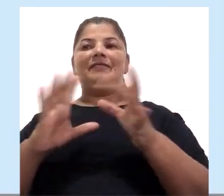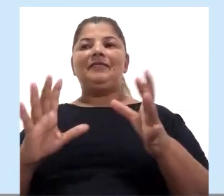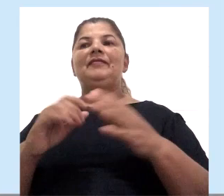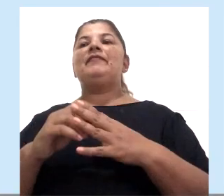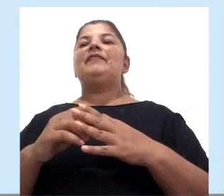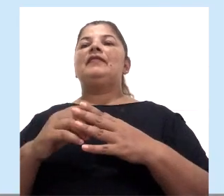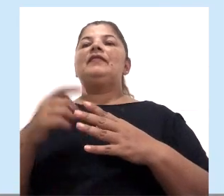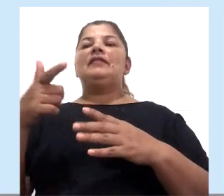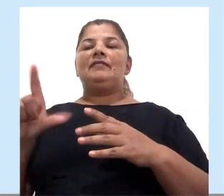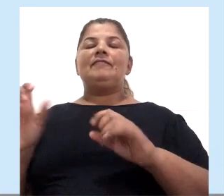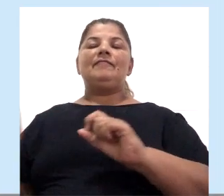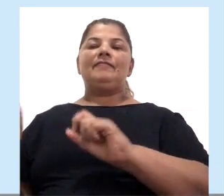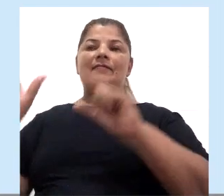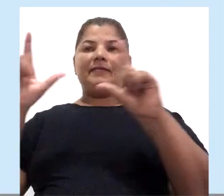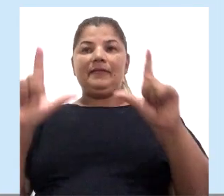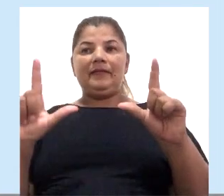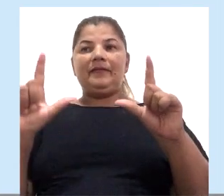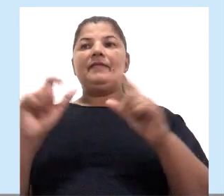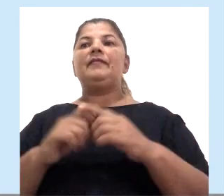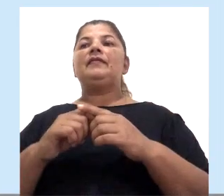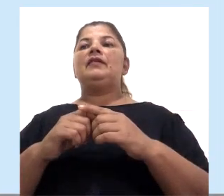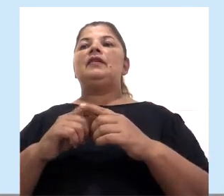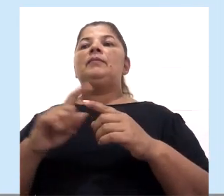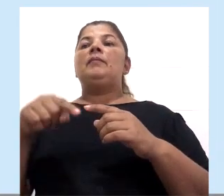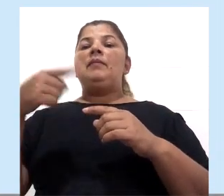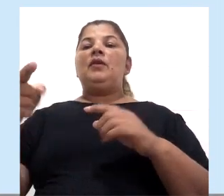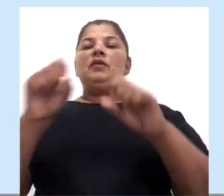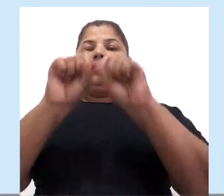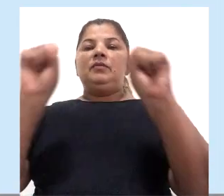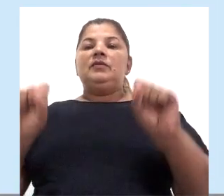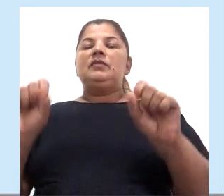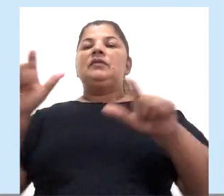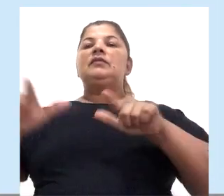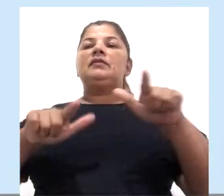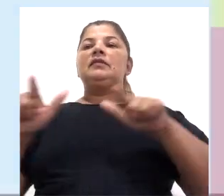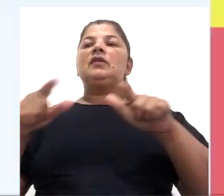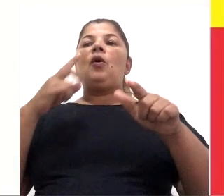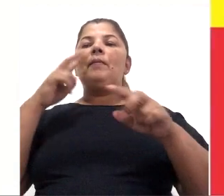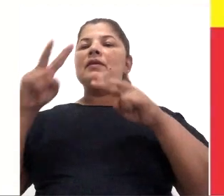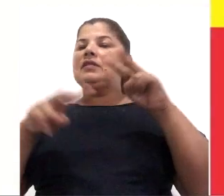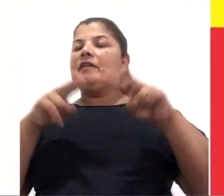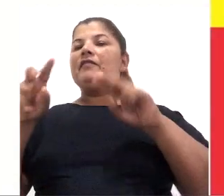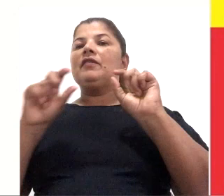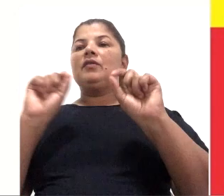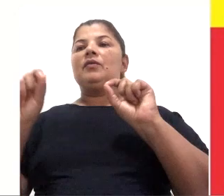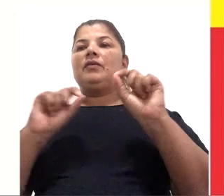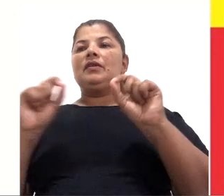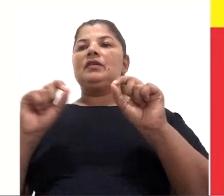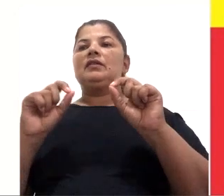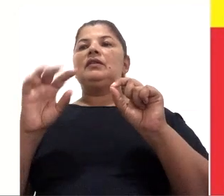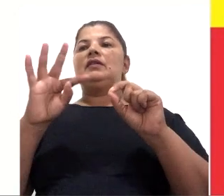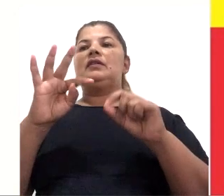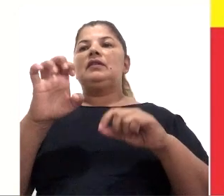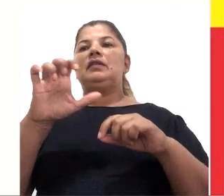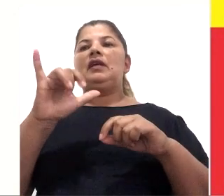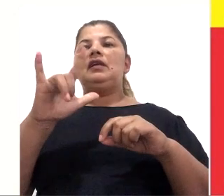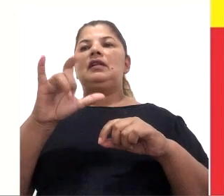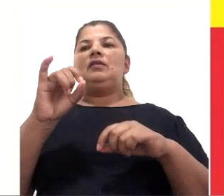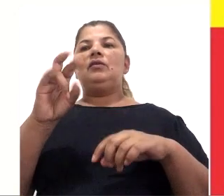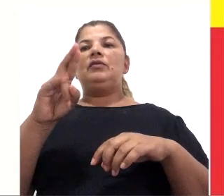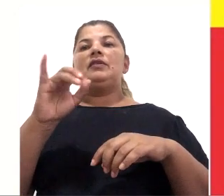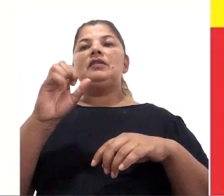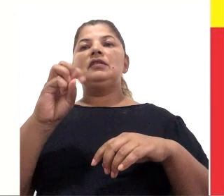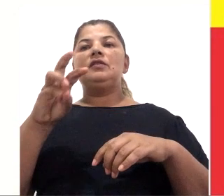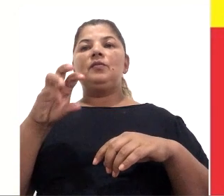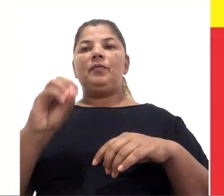vez, ok? Acompanha na tela mais uma vez. O próximo sistema de trabalho que a gente vai observar, 7 anos, é o Taylorismo,